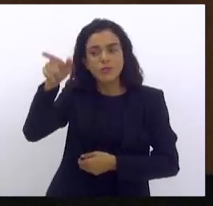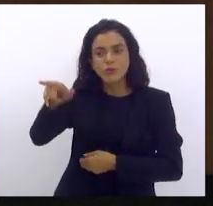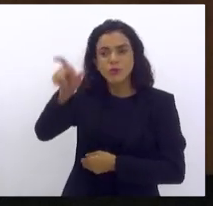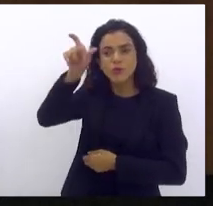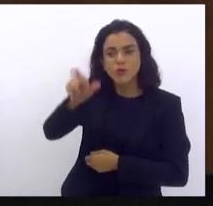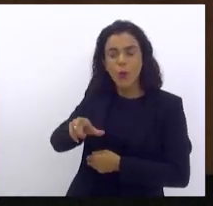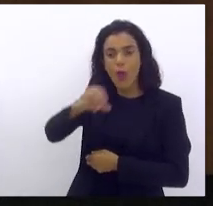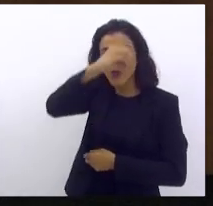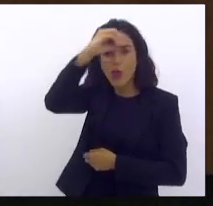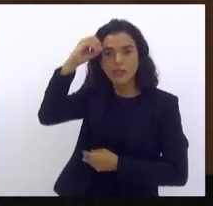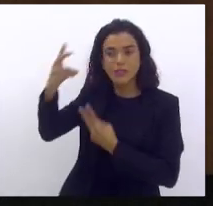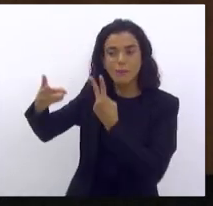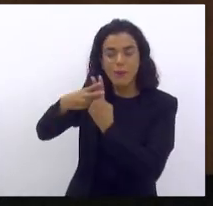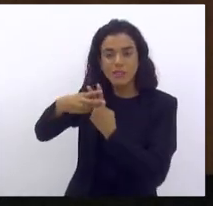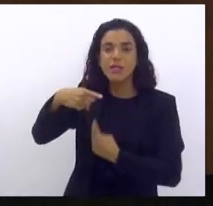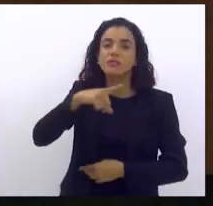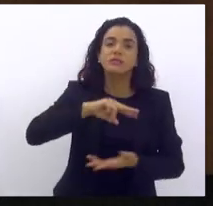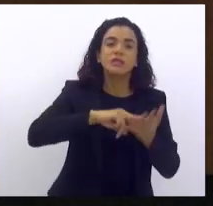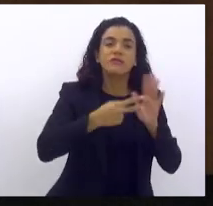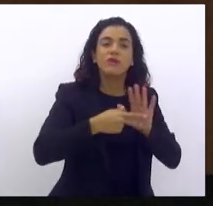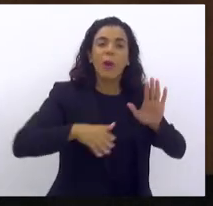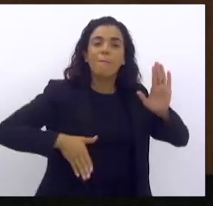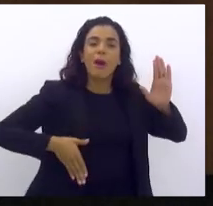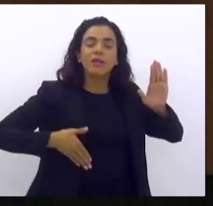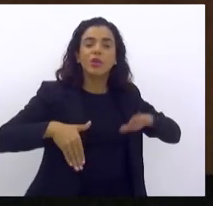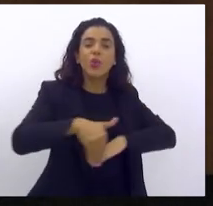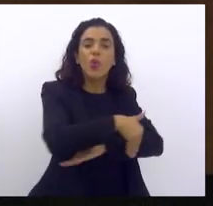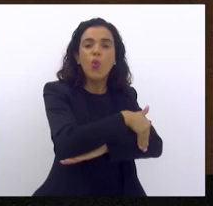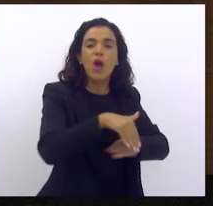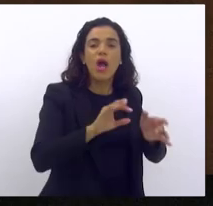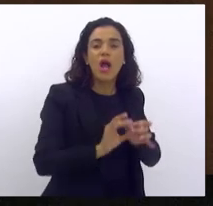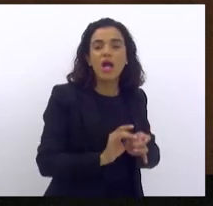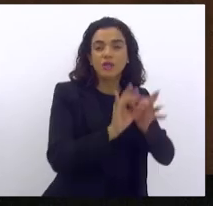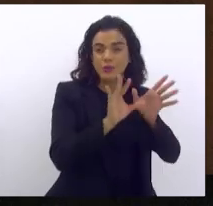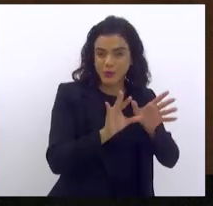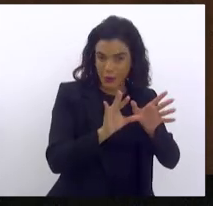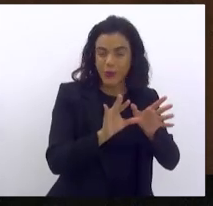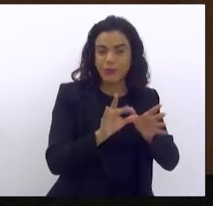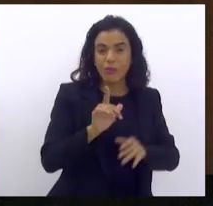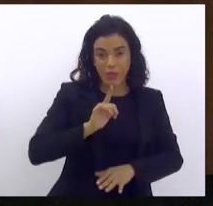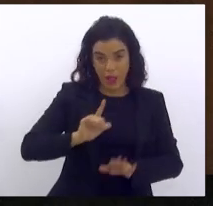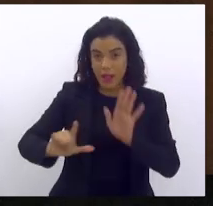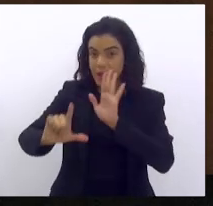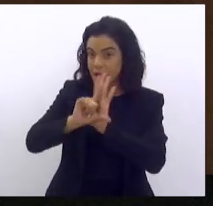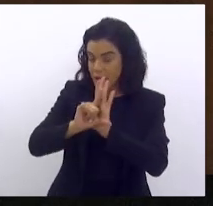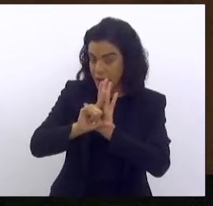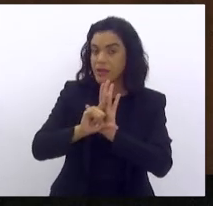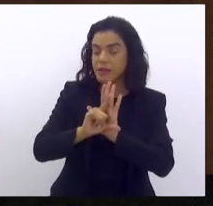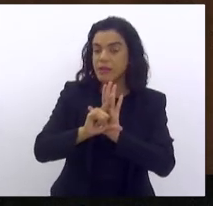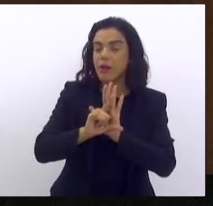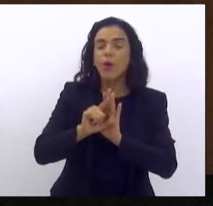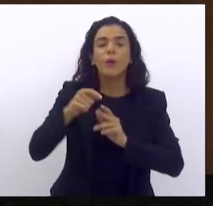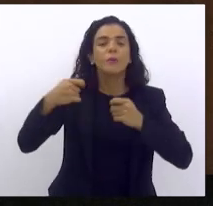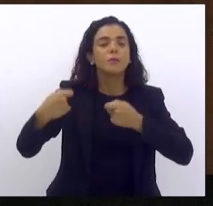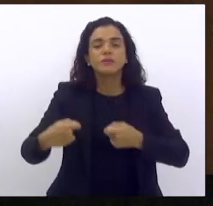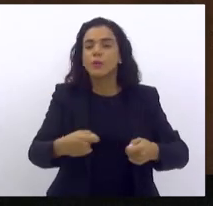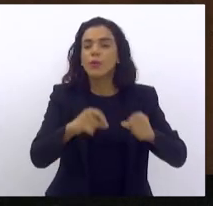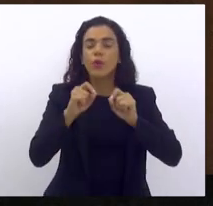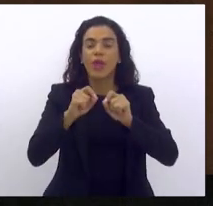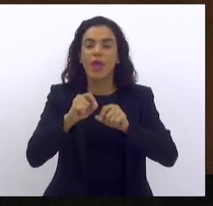presa justamente, tem um bandido na rua. É bom que a gente coloque isso claro. Temos leis, o que nós precisamos hoje